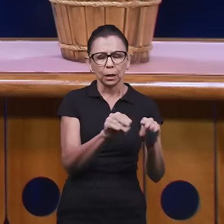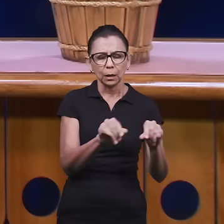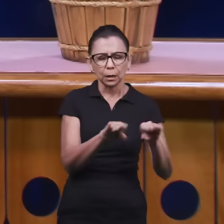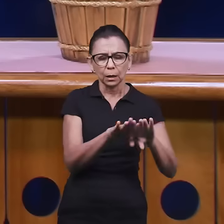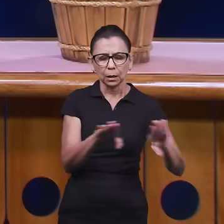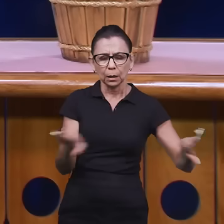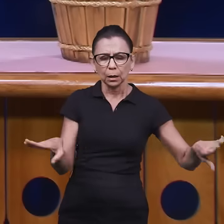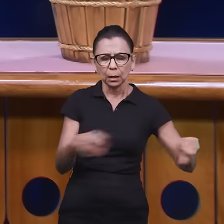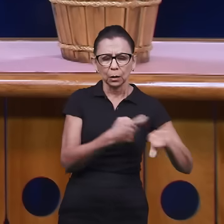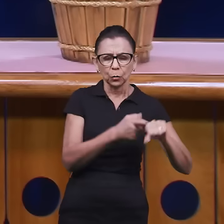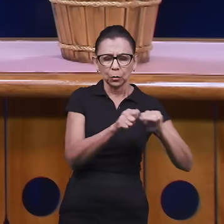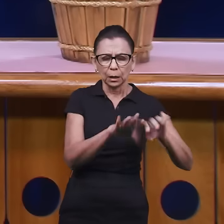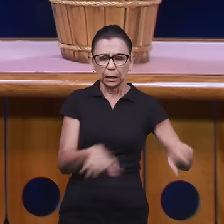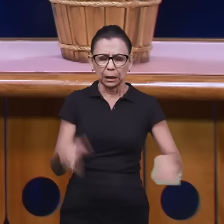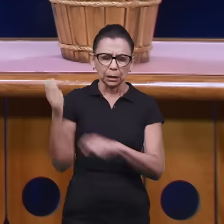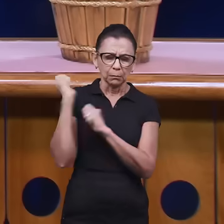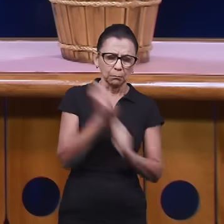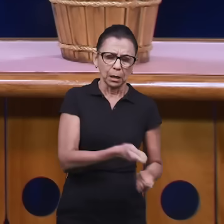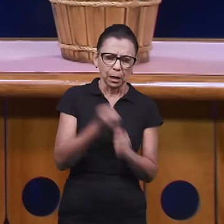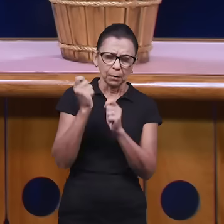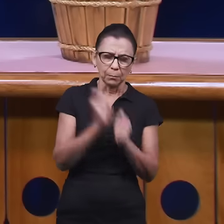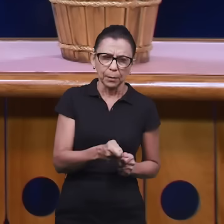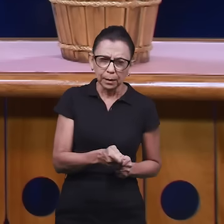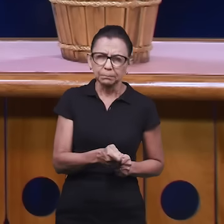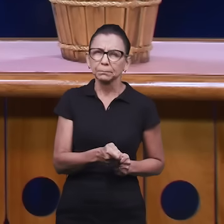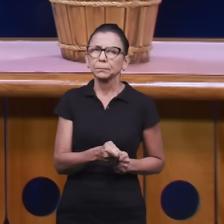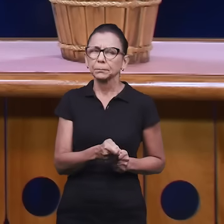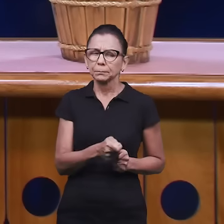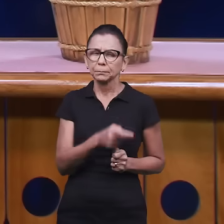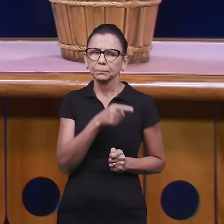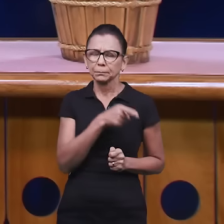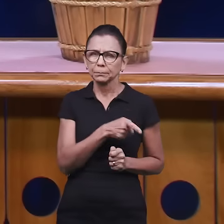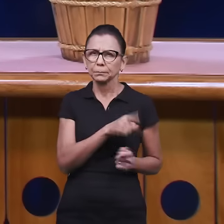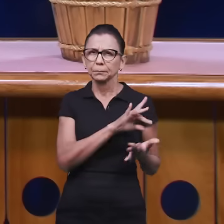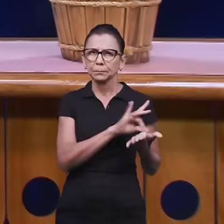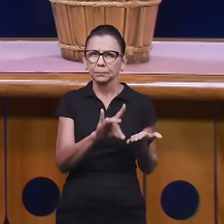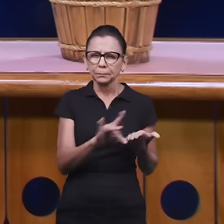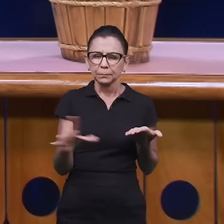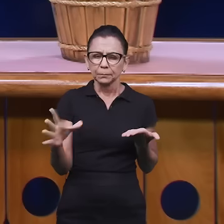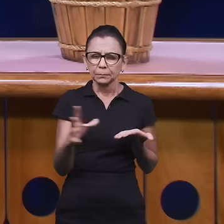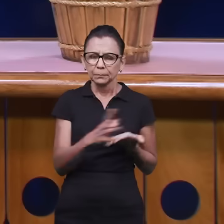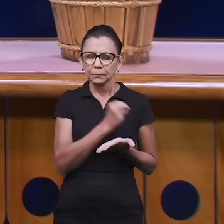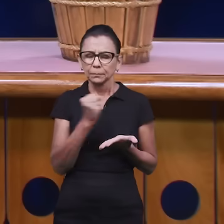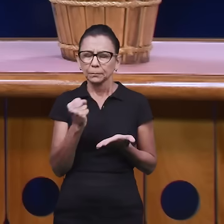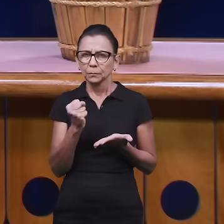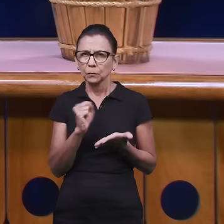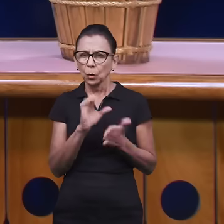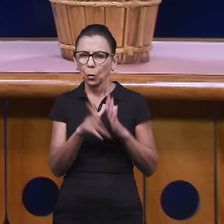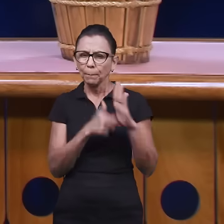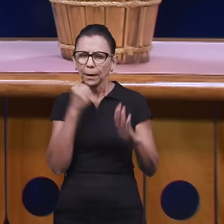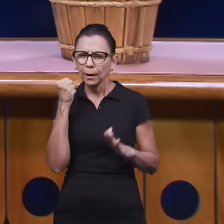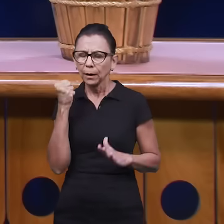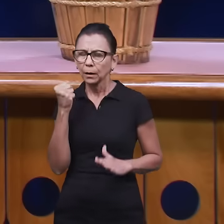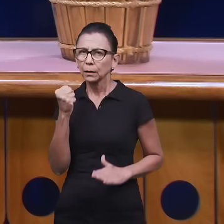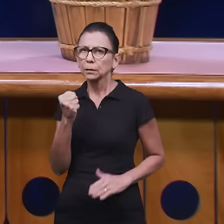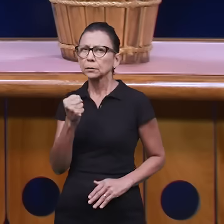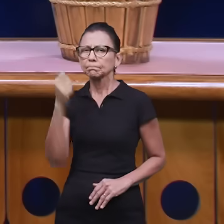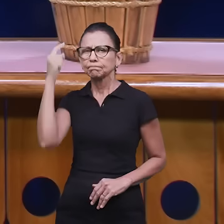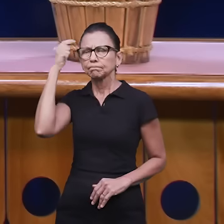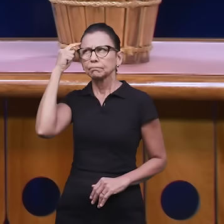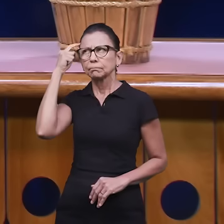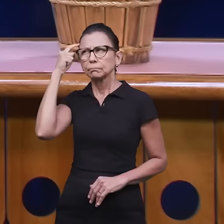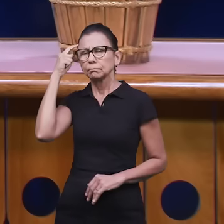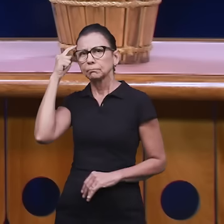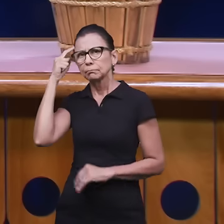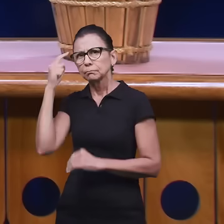facilmente ali alcançado, atingido pelos midianitas. Então ele resolveu esconder o